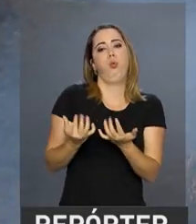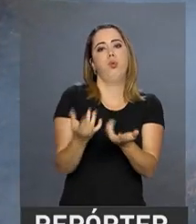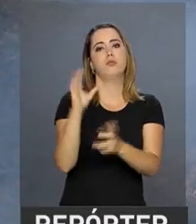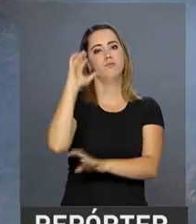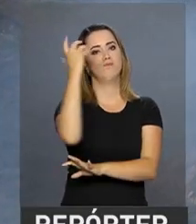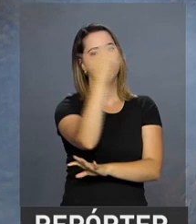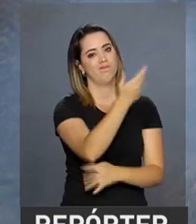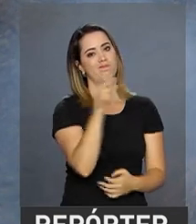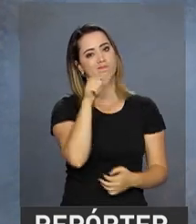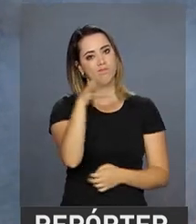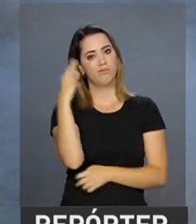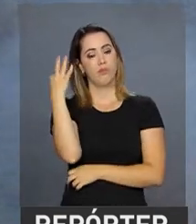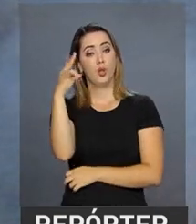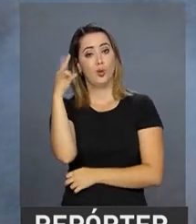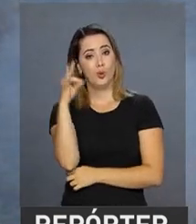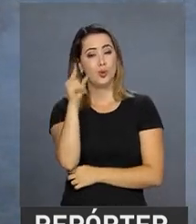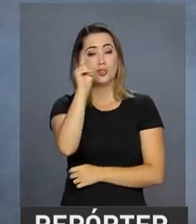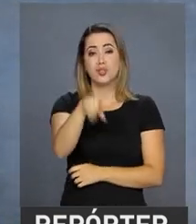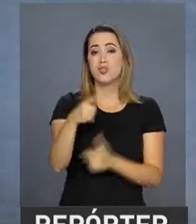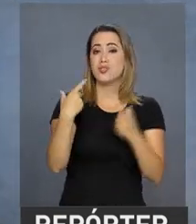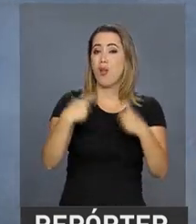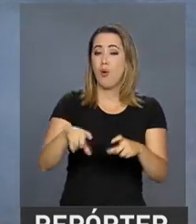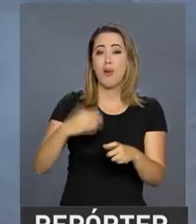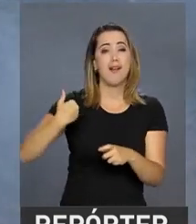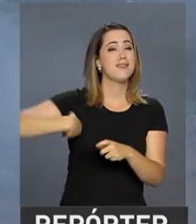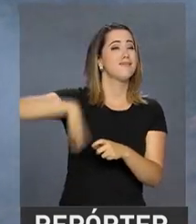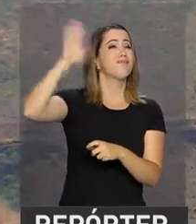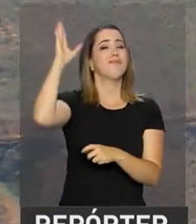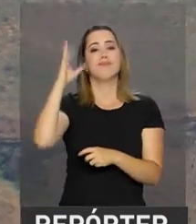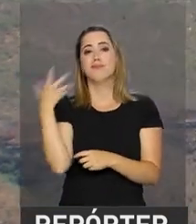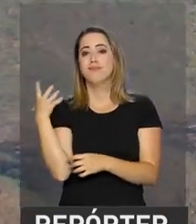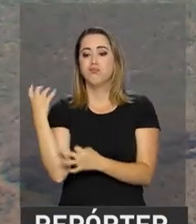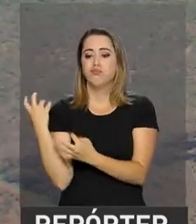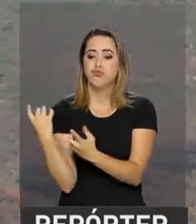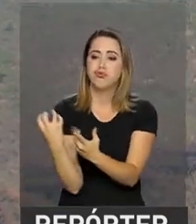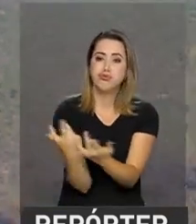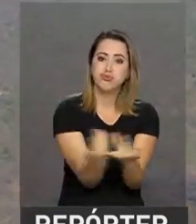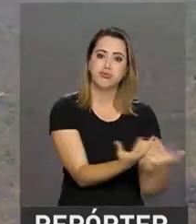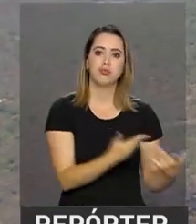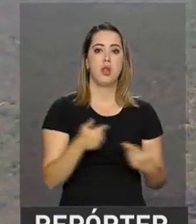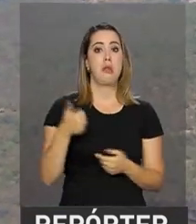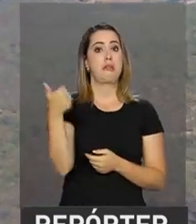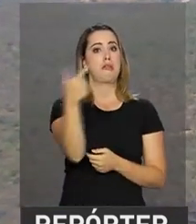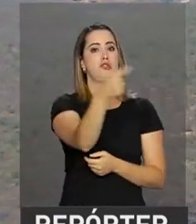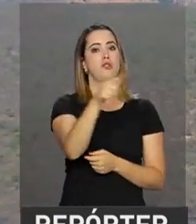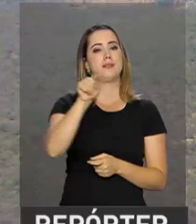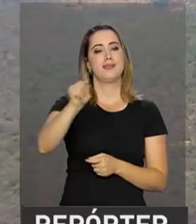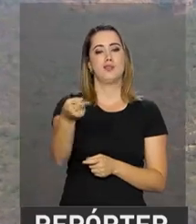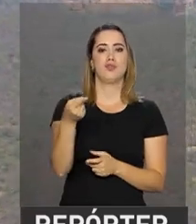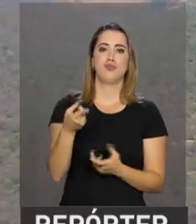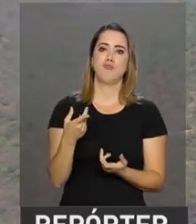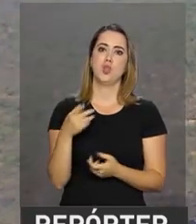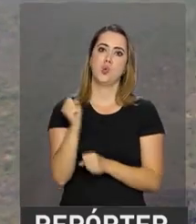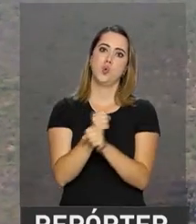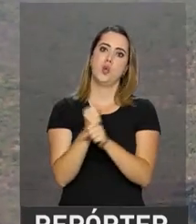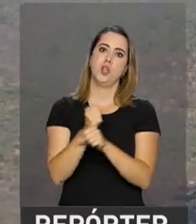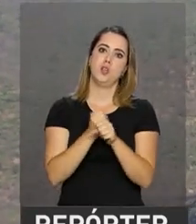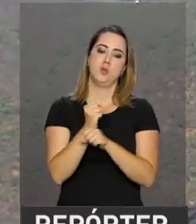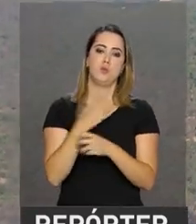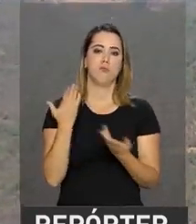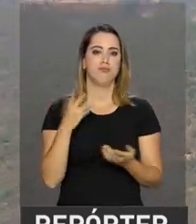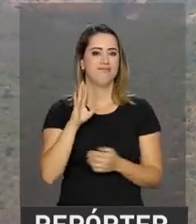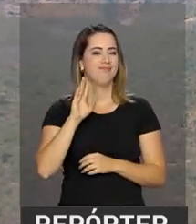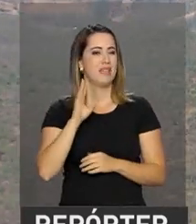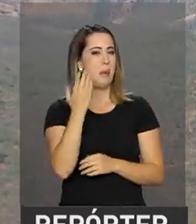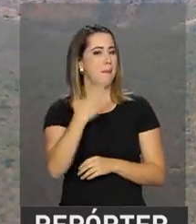florestais. O Tocantins é um dos estados mais afetados. São quase 17 mil focos no ano, metade